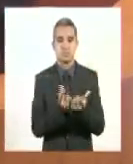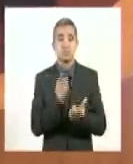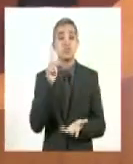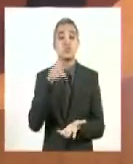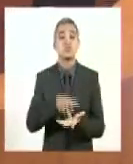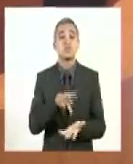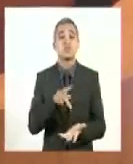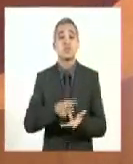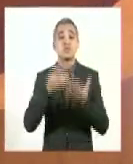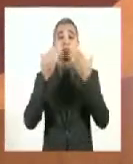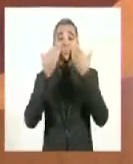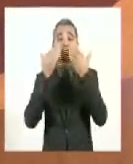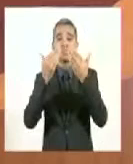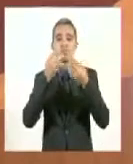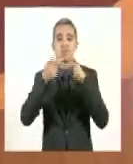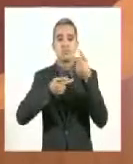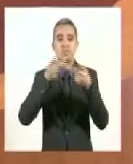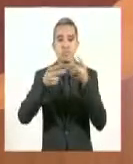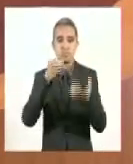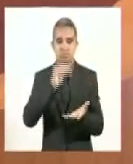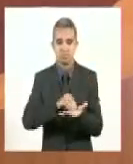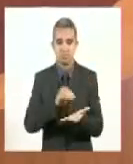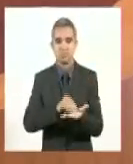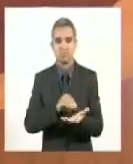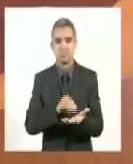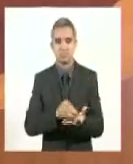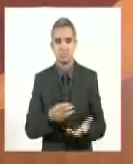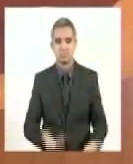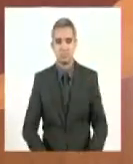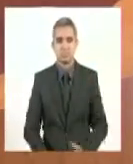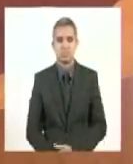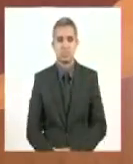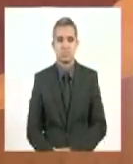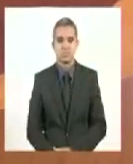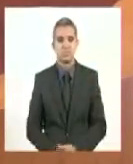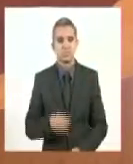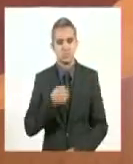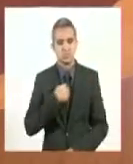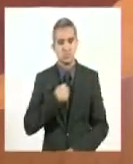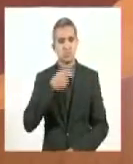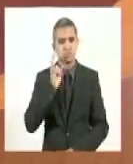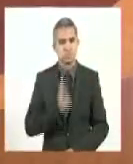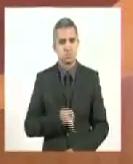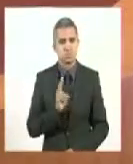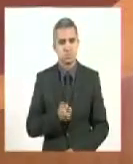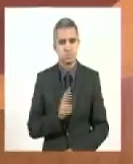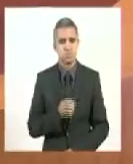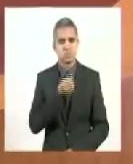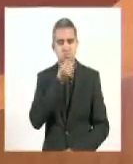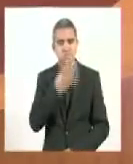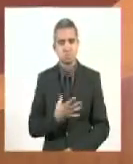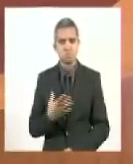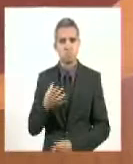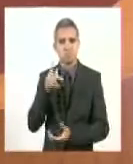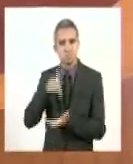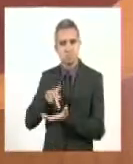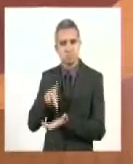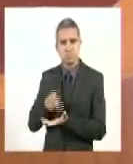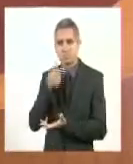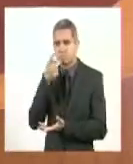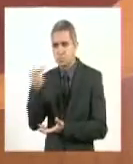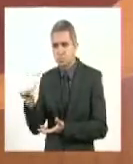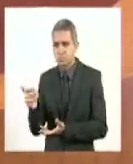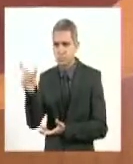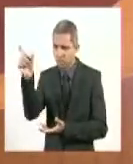verdade na cara das pessoas, porque sempre fui honesta com Vossa Excelência. Disse para Vossa Excelência,